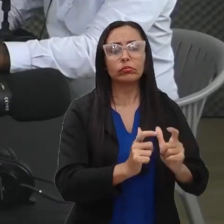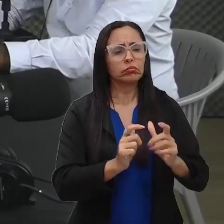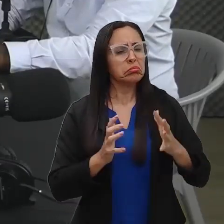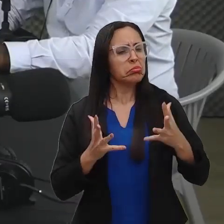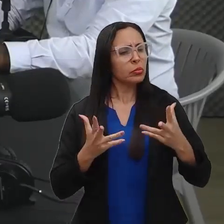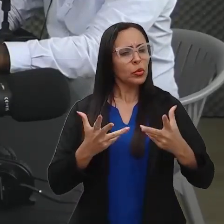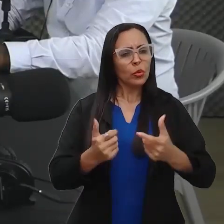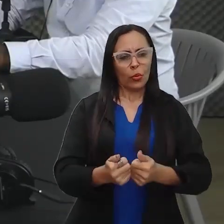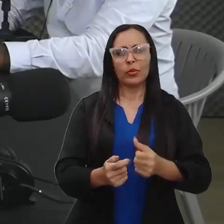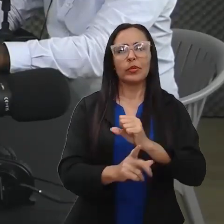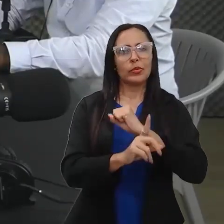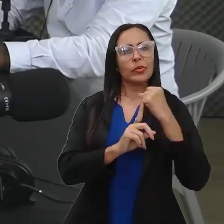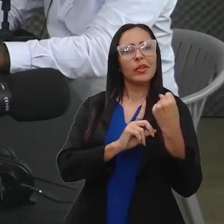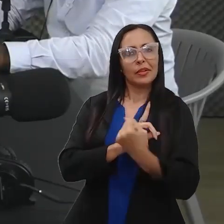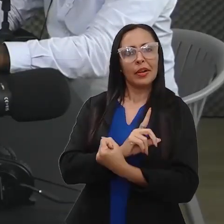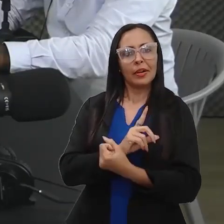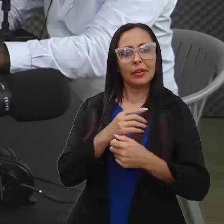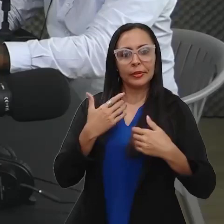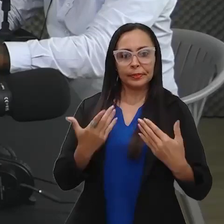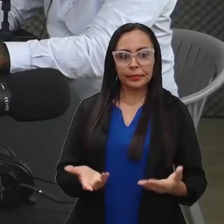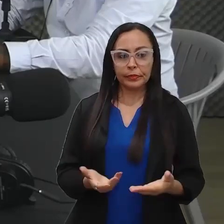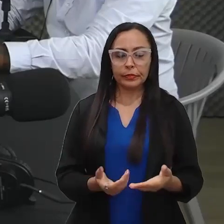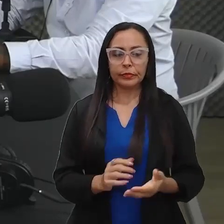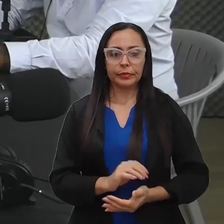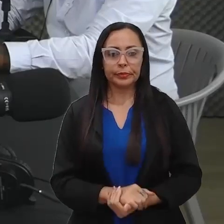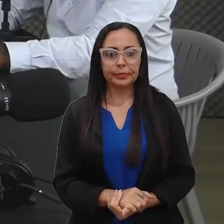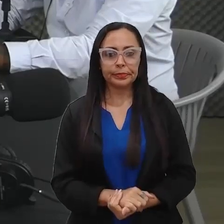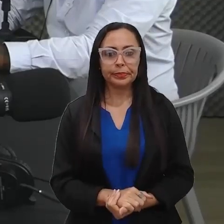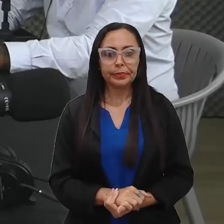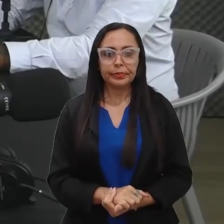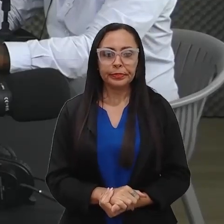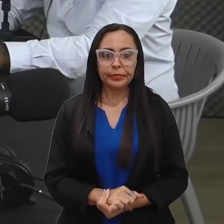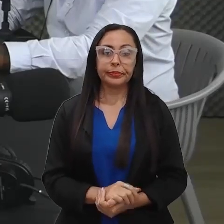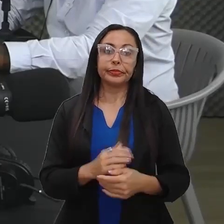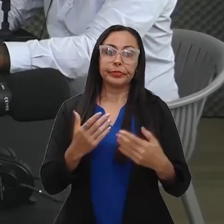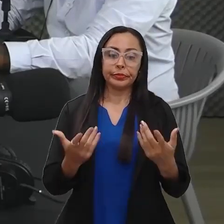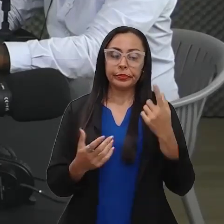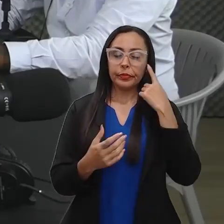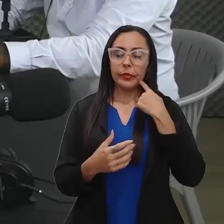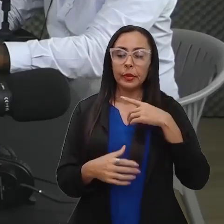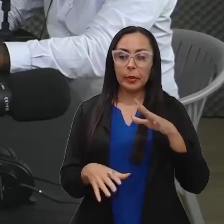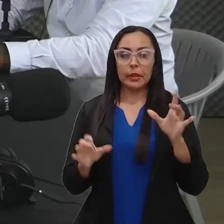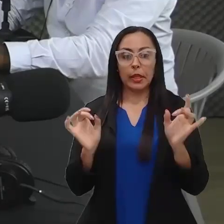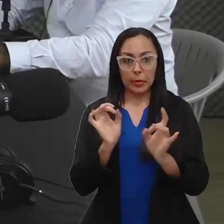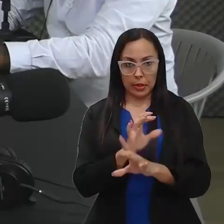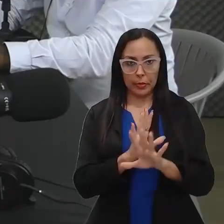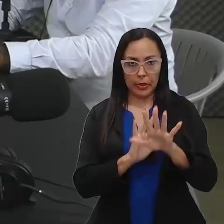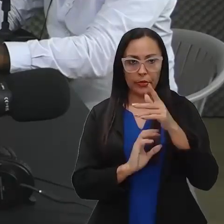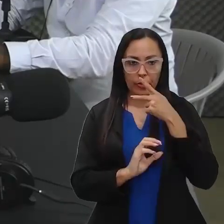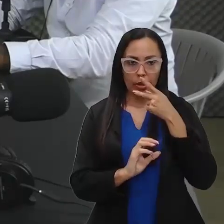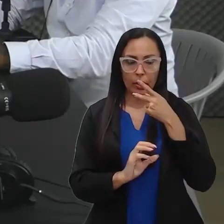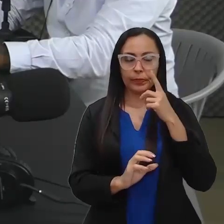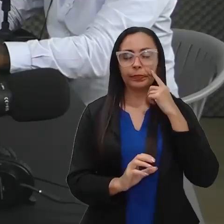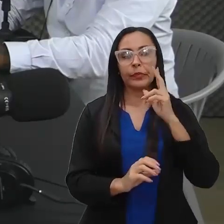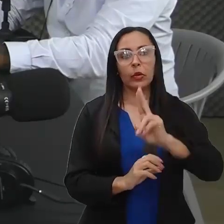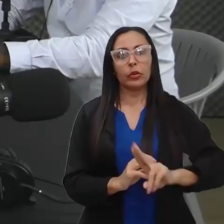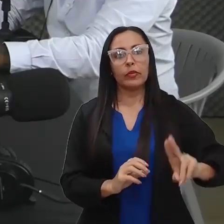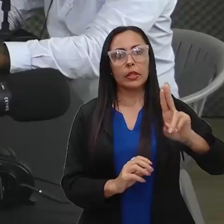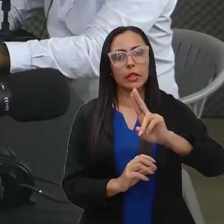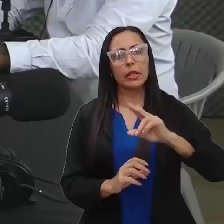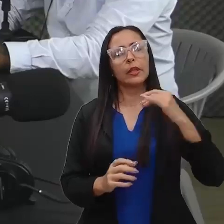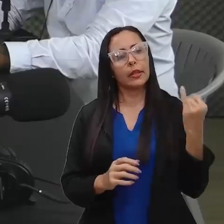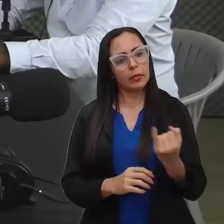em toda a sociedade, como bem, né, já falamos. Então, para concluir, eu penso assim, né, a universidade tem um